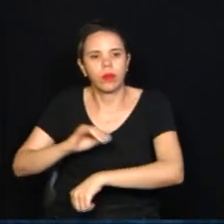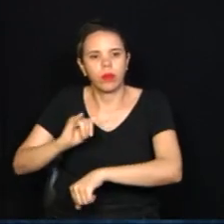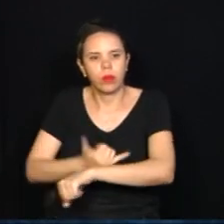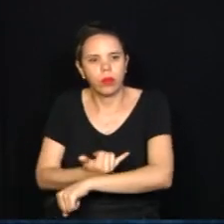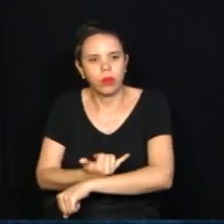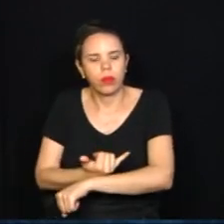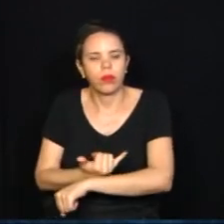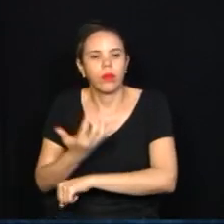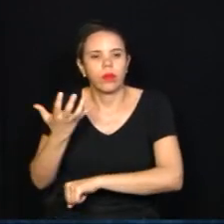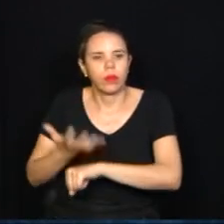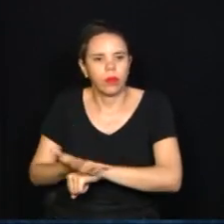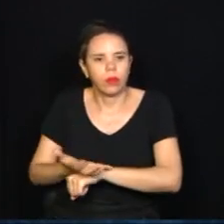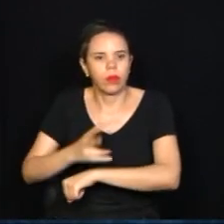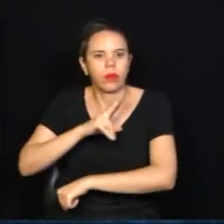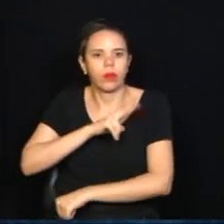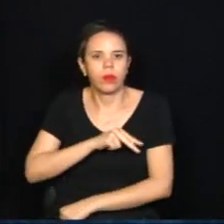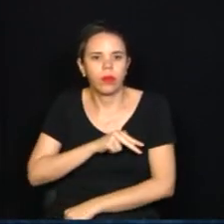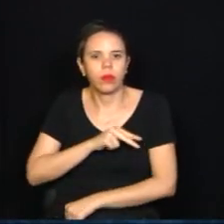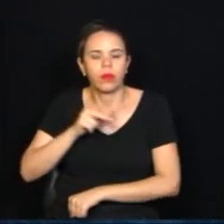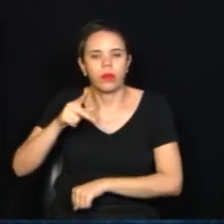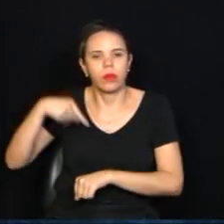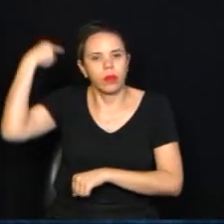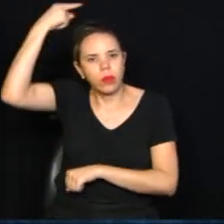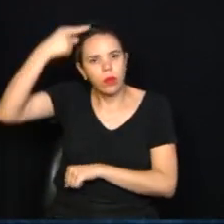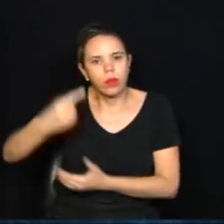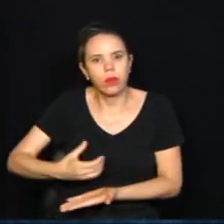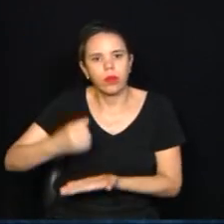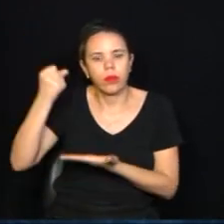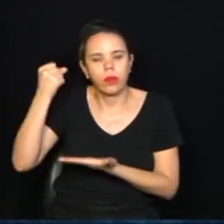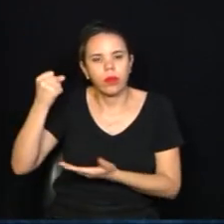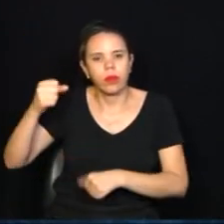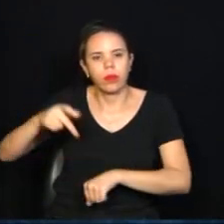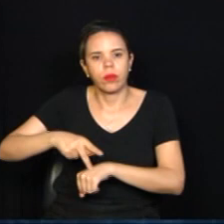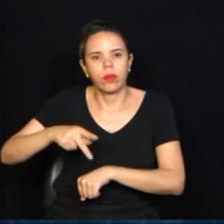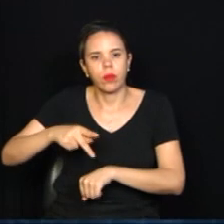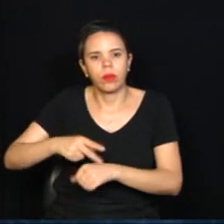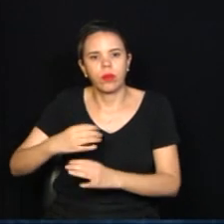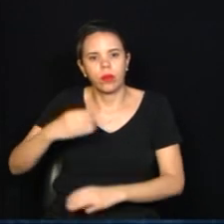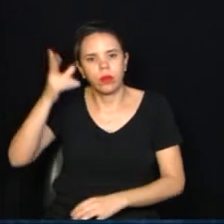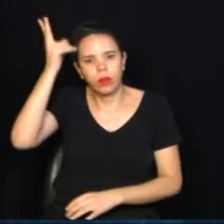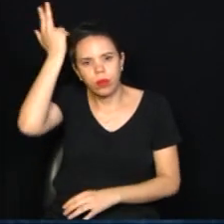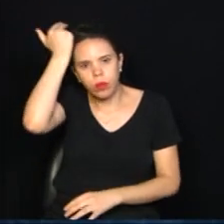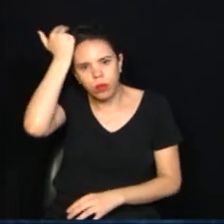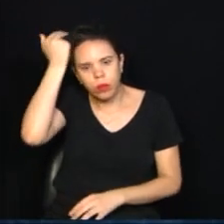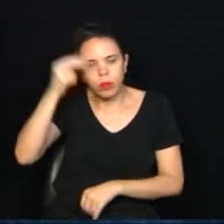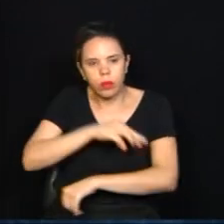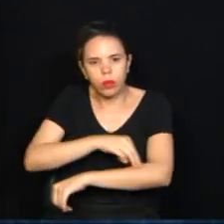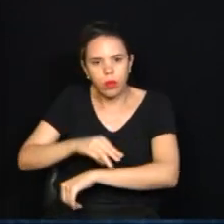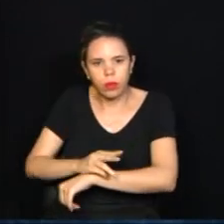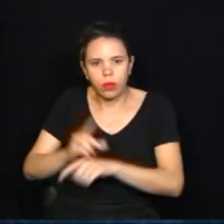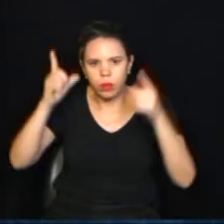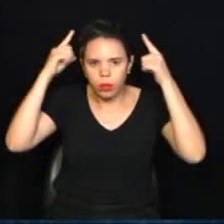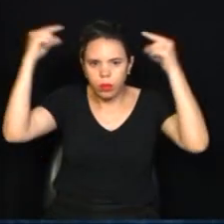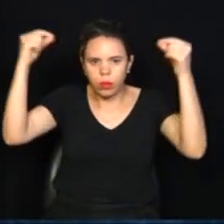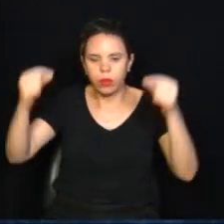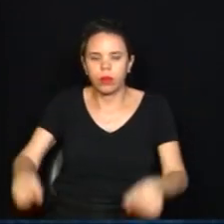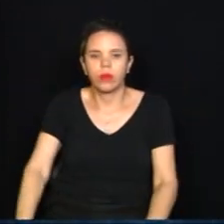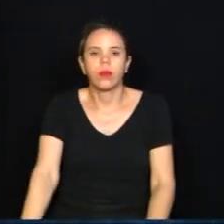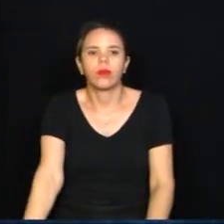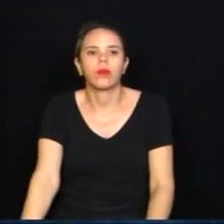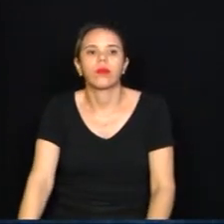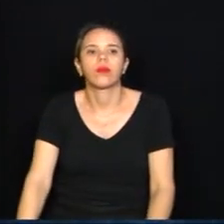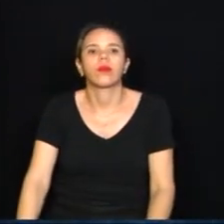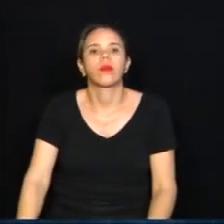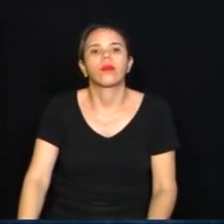Montemor, Jaguariúna, Nova Odessa, Artur Nogueira, Santo Antônio de Posse, Pedreira, Engenheiro Coelho, Morungaba e Olambra.